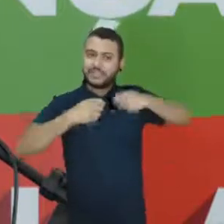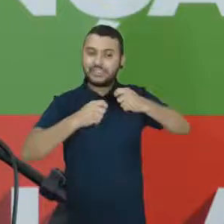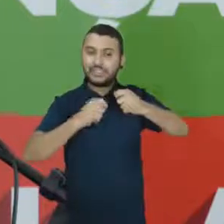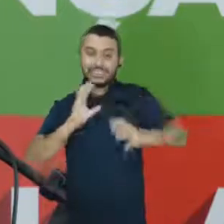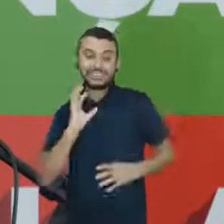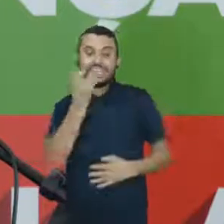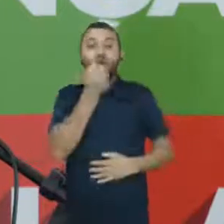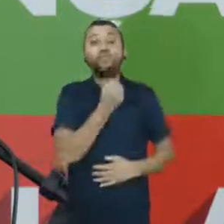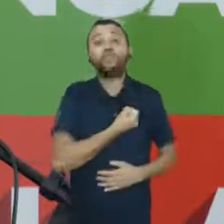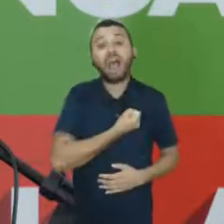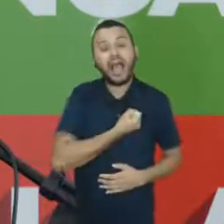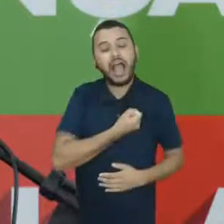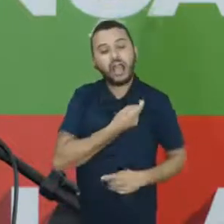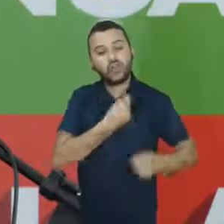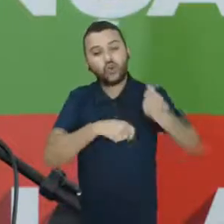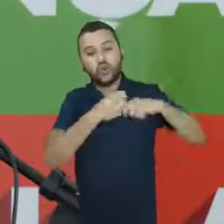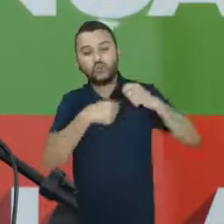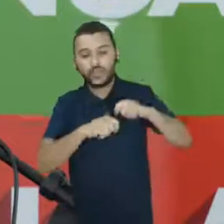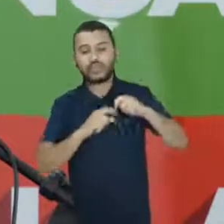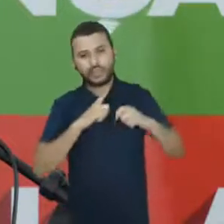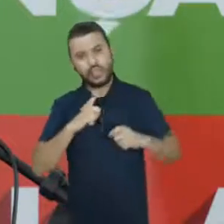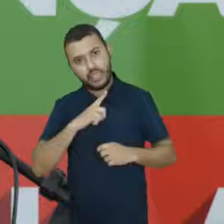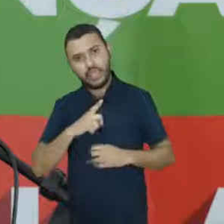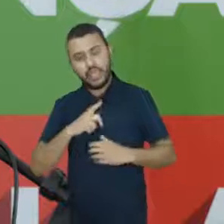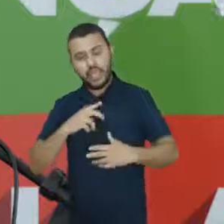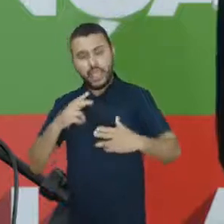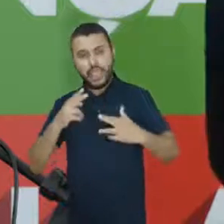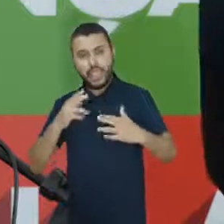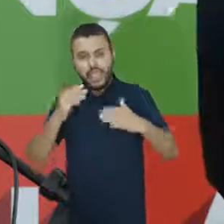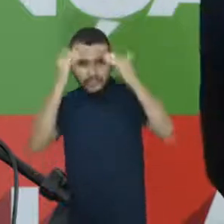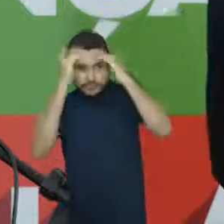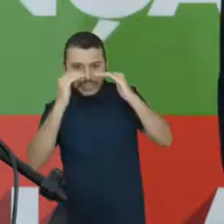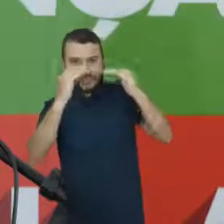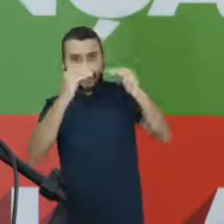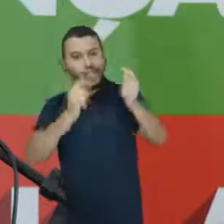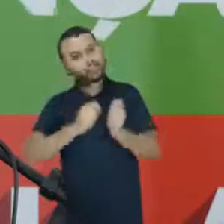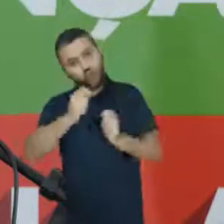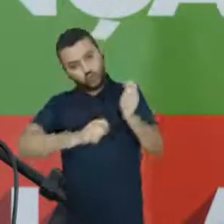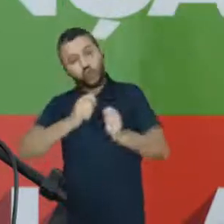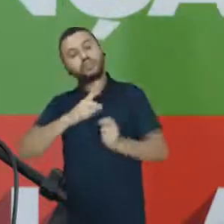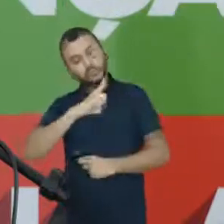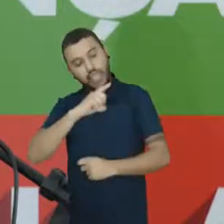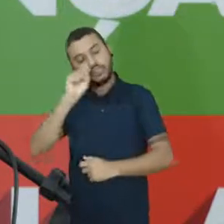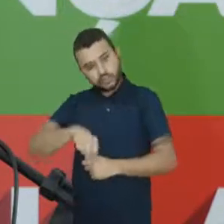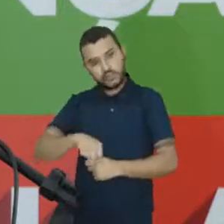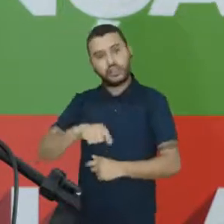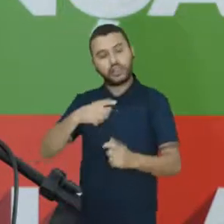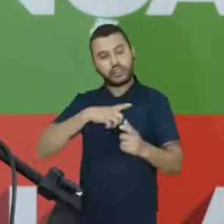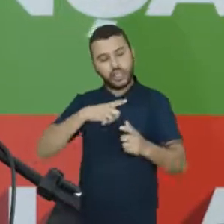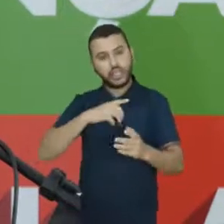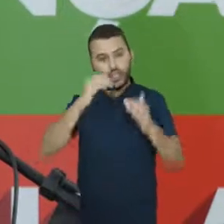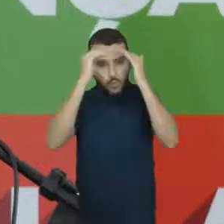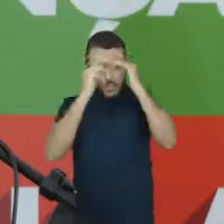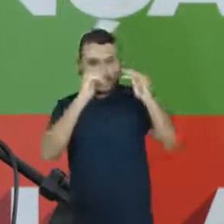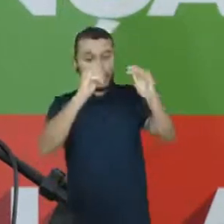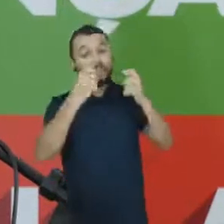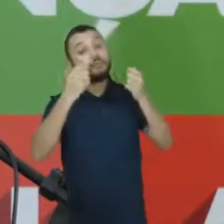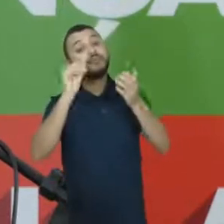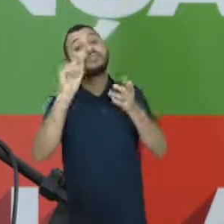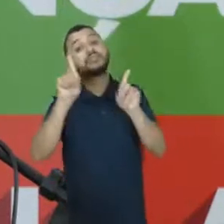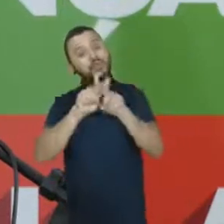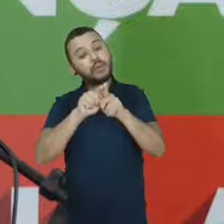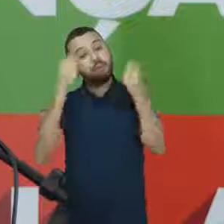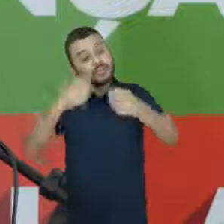Então, responsabilidade fiscal é uma coisa que a gente tem e a gente não precisa de uma lei garantindo isso. Porque a